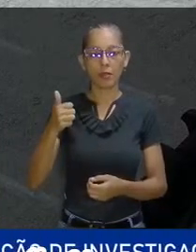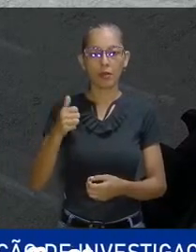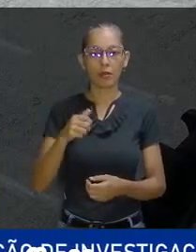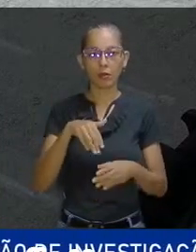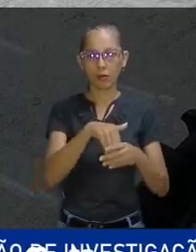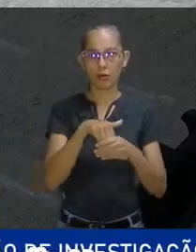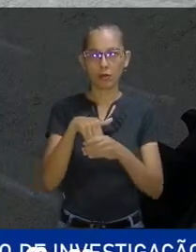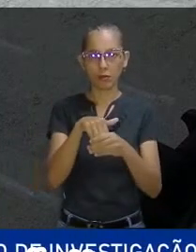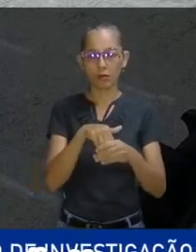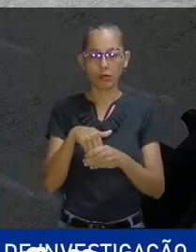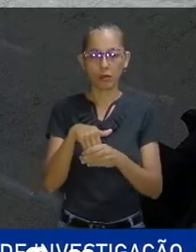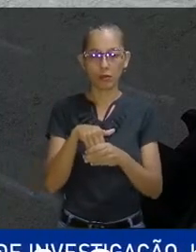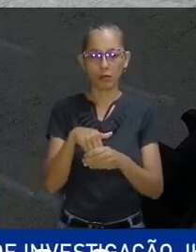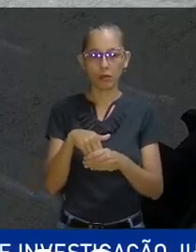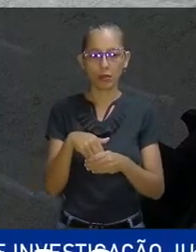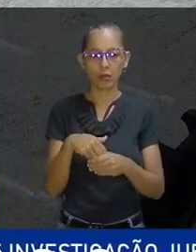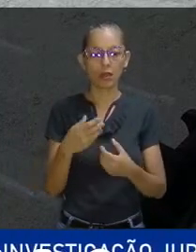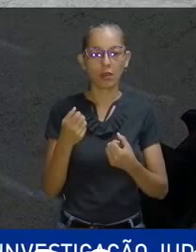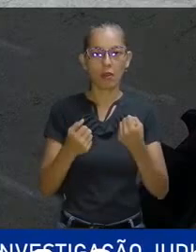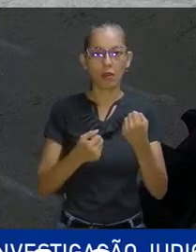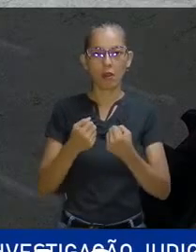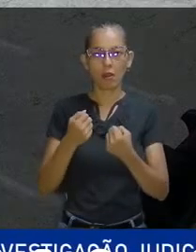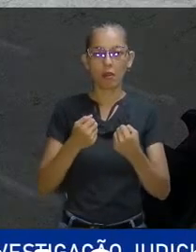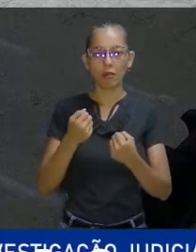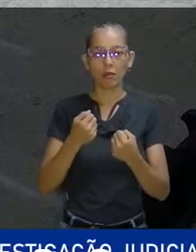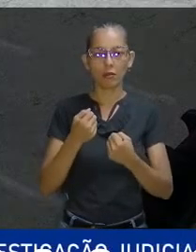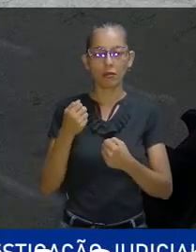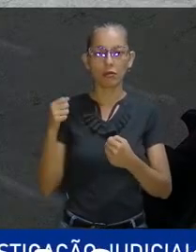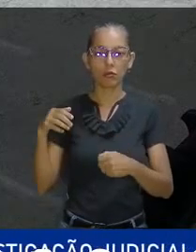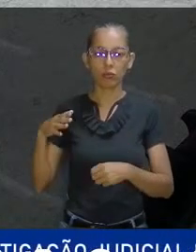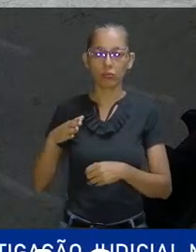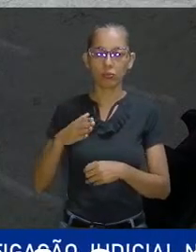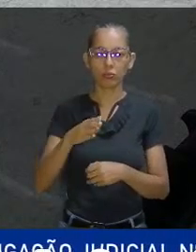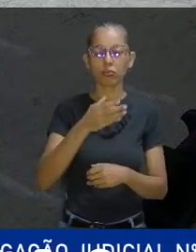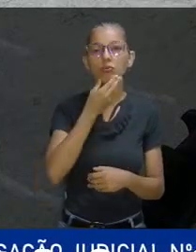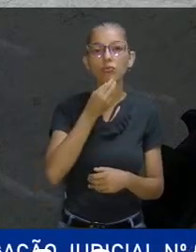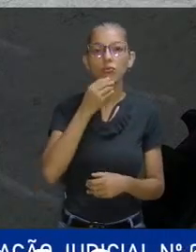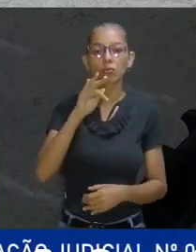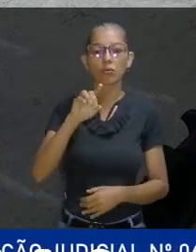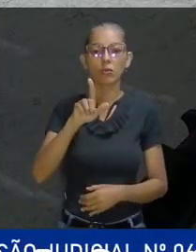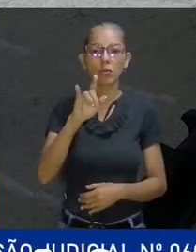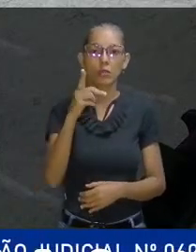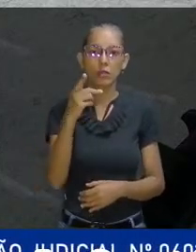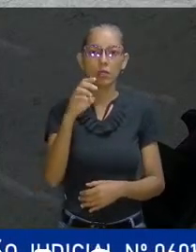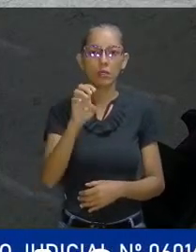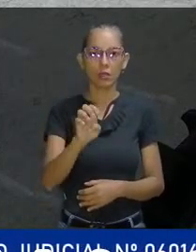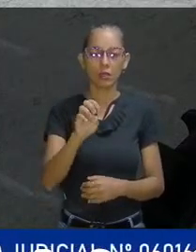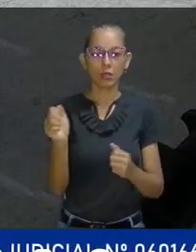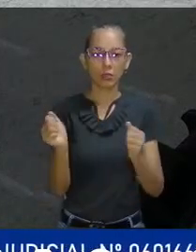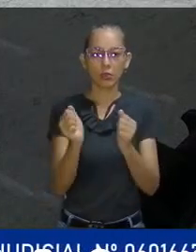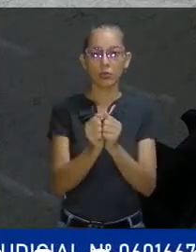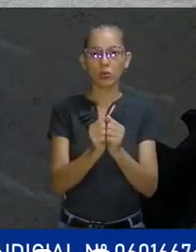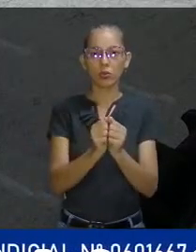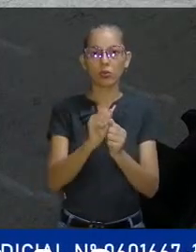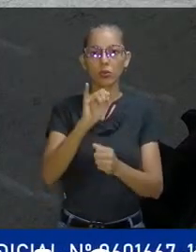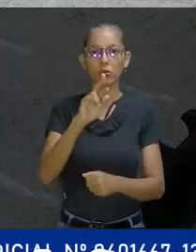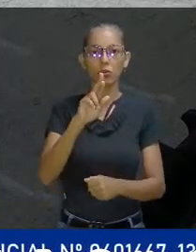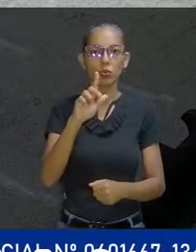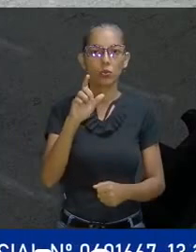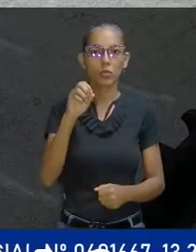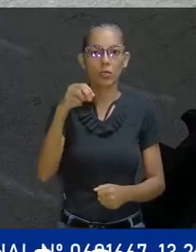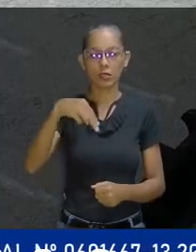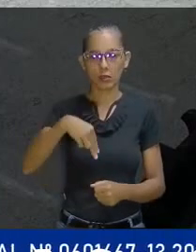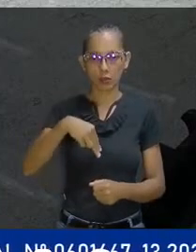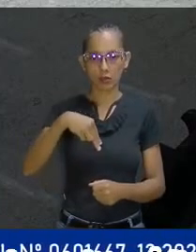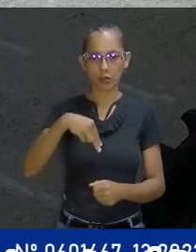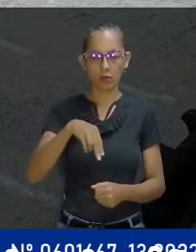Operação Horus, o veículo conduzido por Felipe Luan Moreira Barreto e passageiro Irlon Sarmento de Moraes